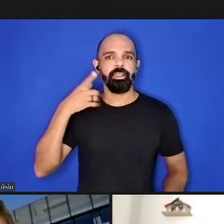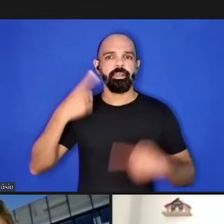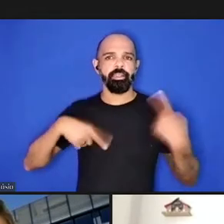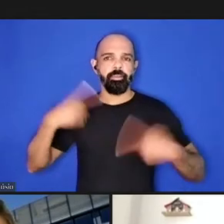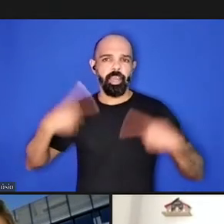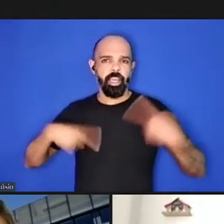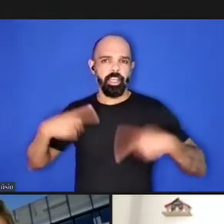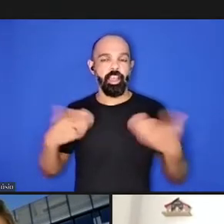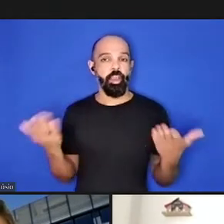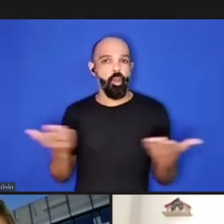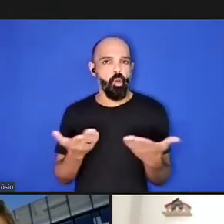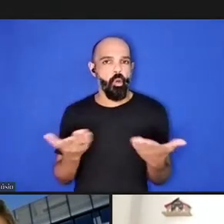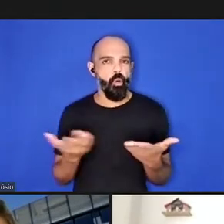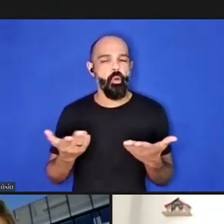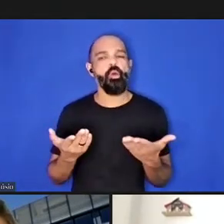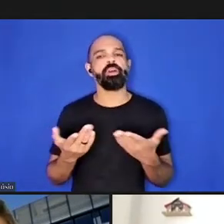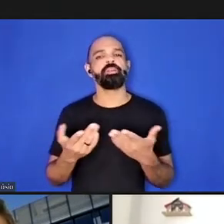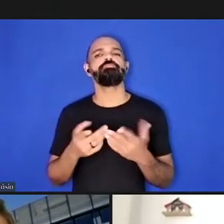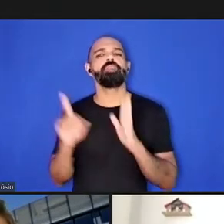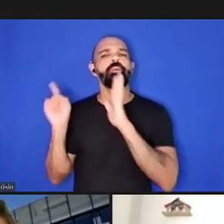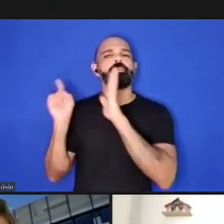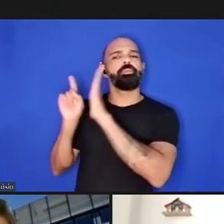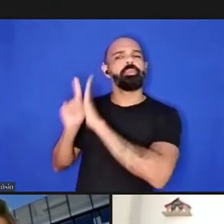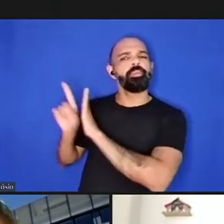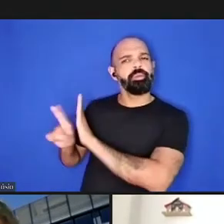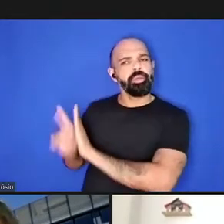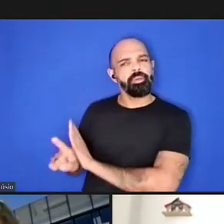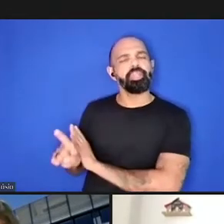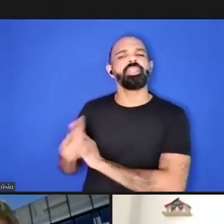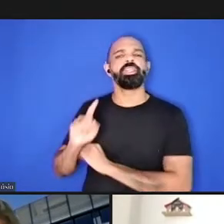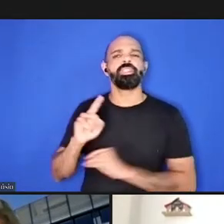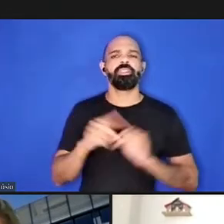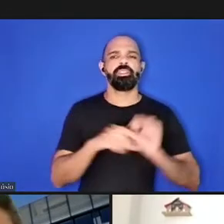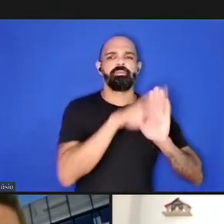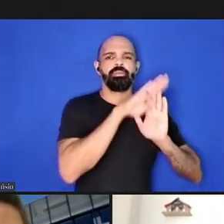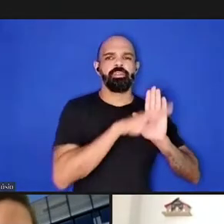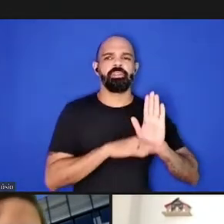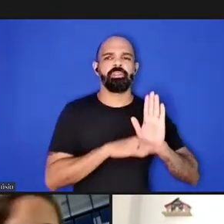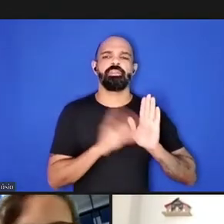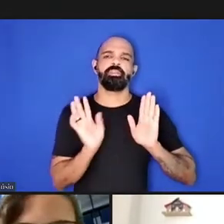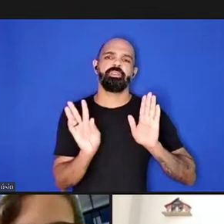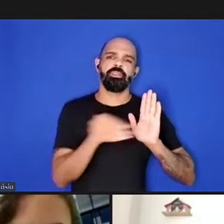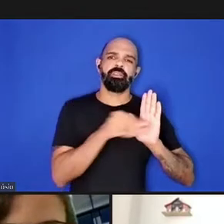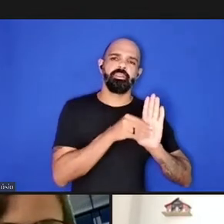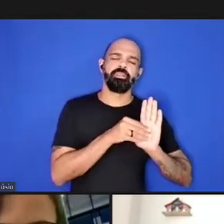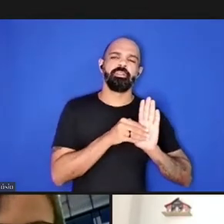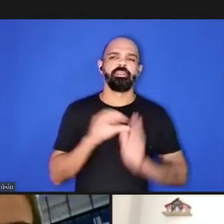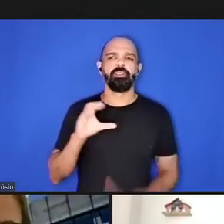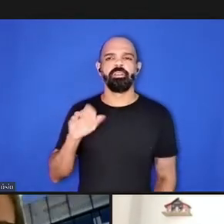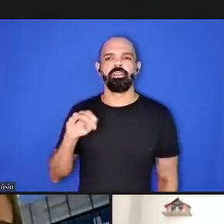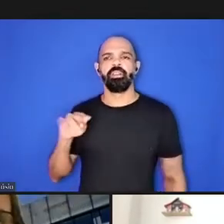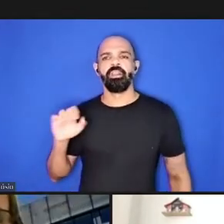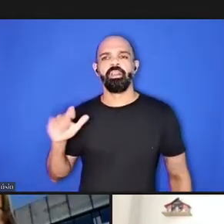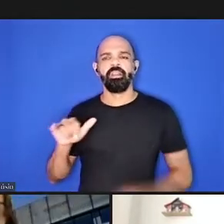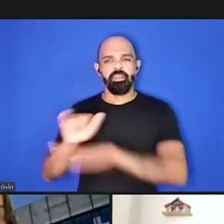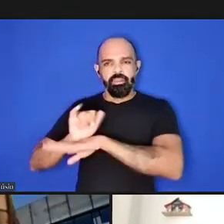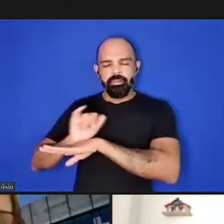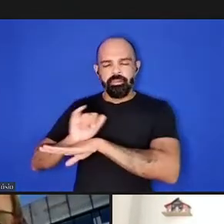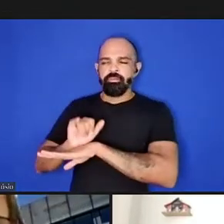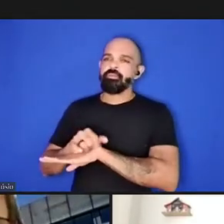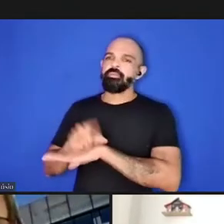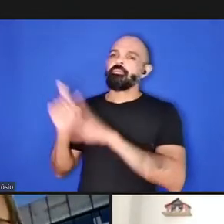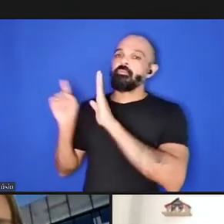agora, para um conjunto de perguntas que foram feitas via o nosso canal YouTube. Eu passo para vocês. Eu começo,